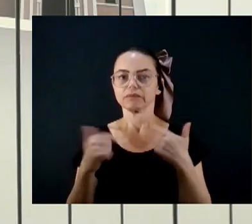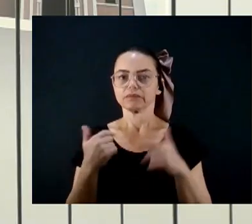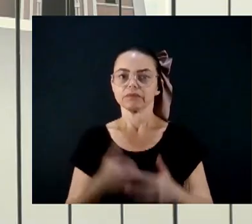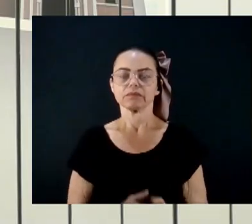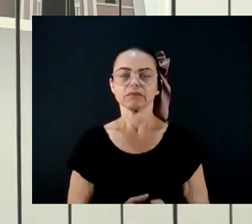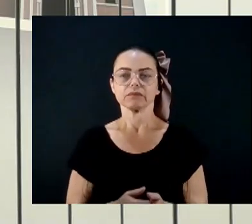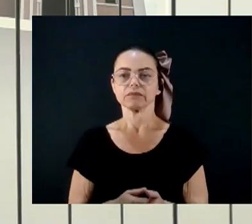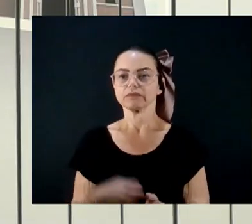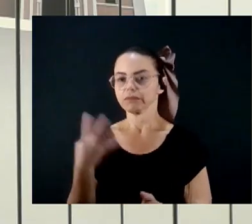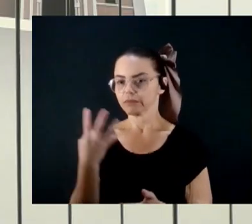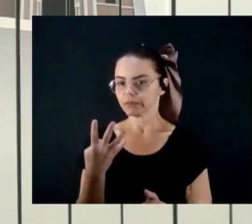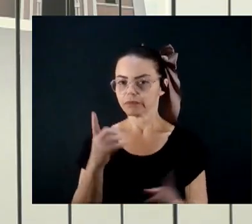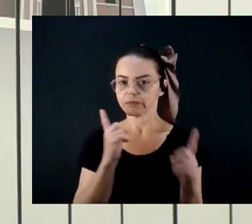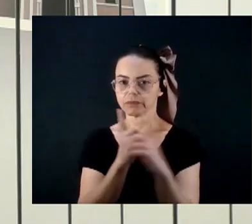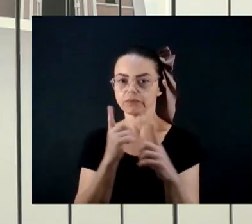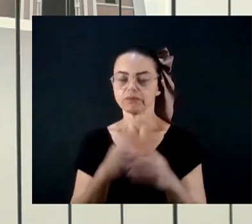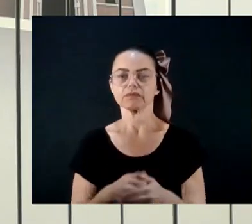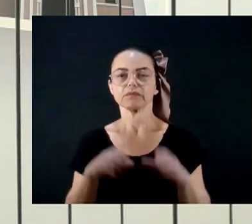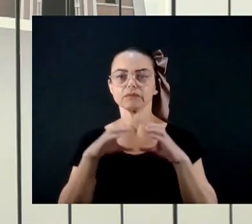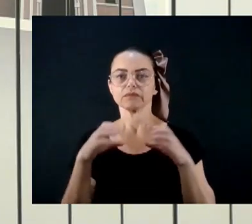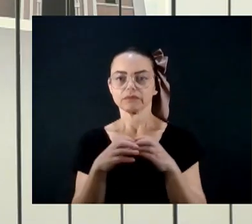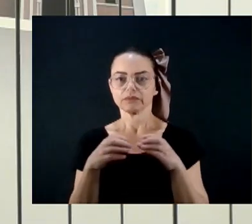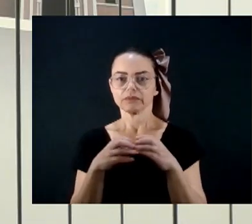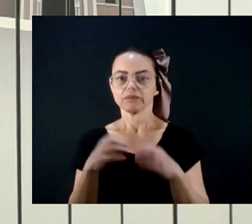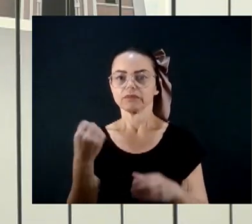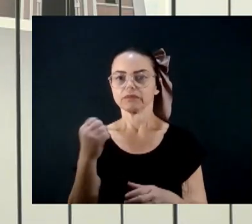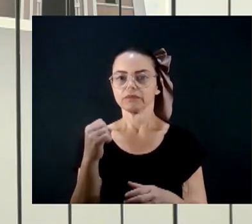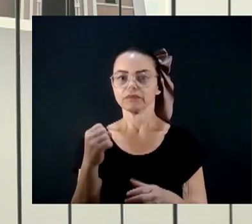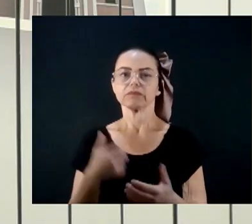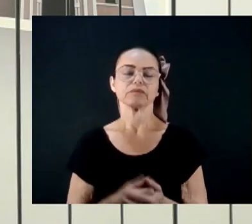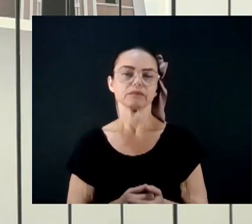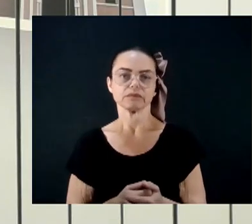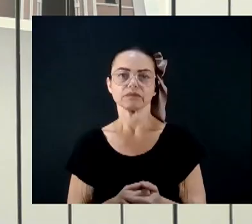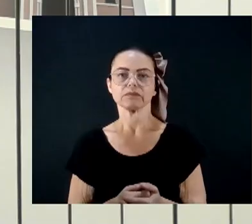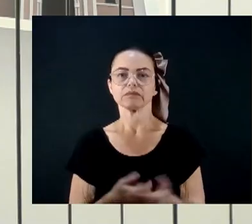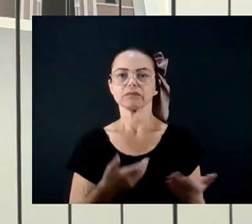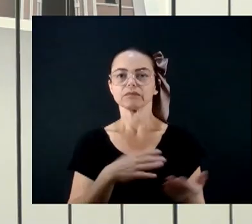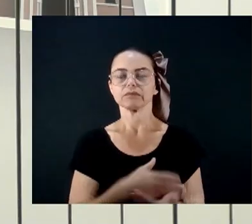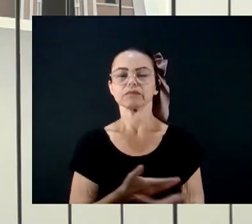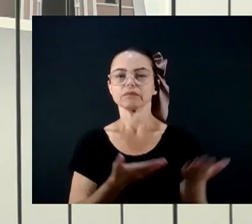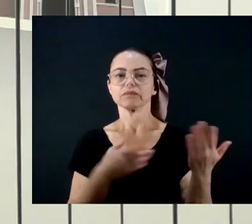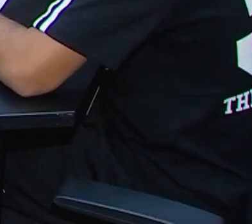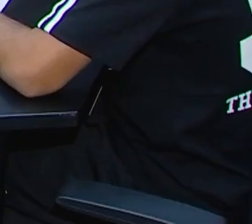4º encontro da turma, na 8ª edição do Parlamento Jovem.